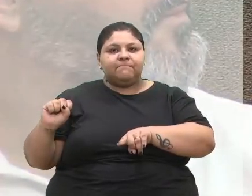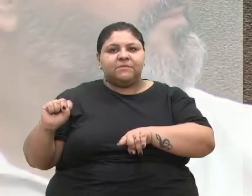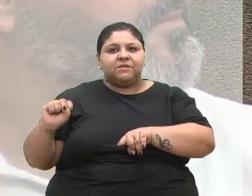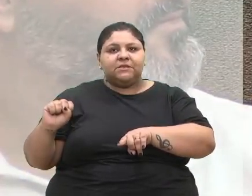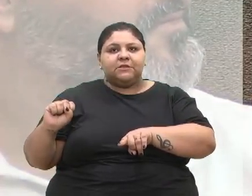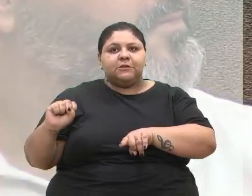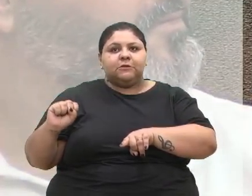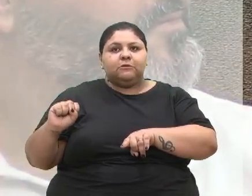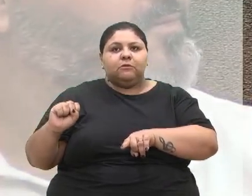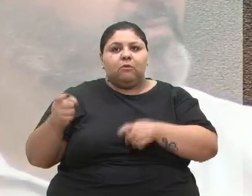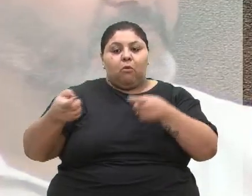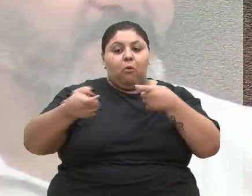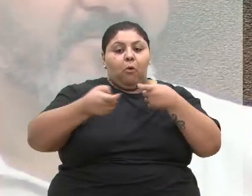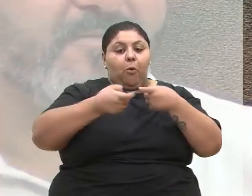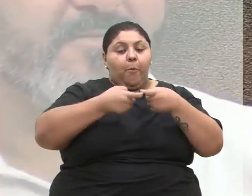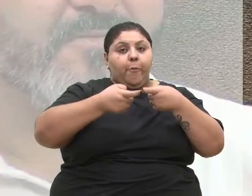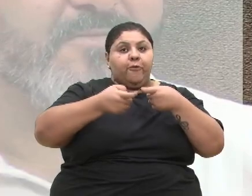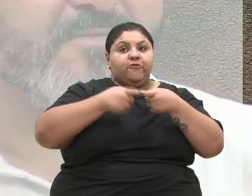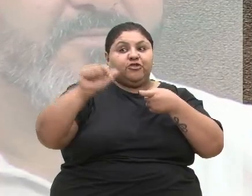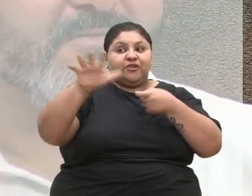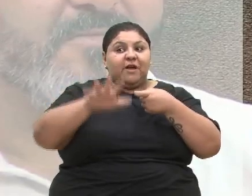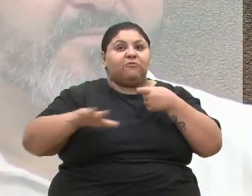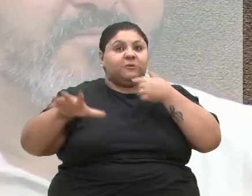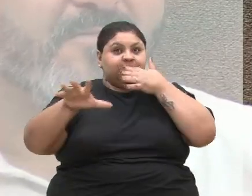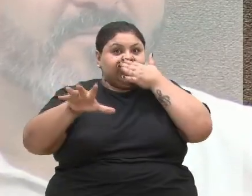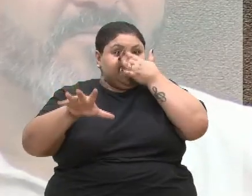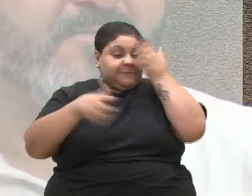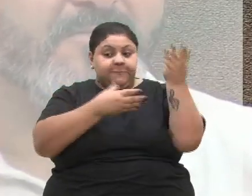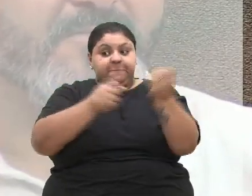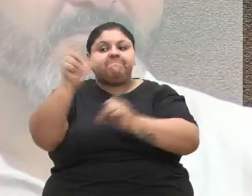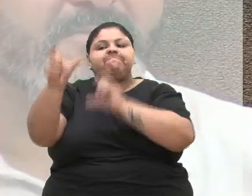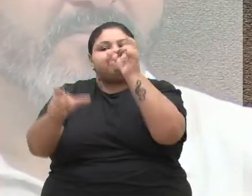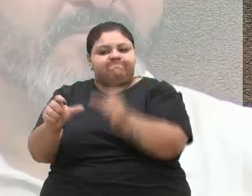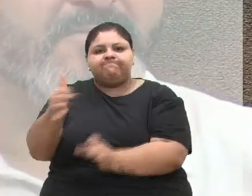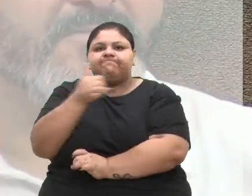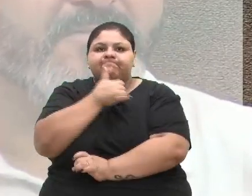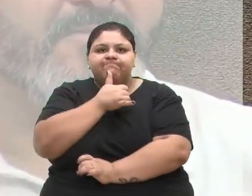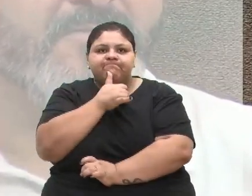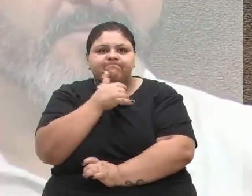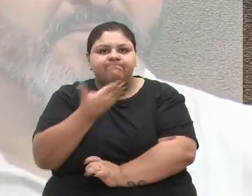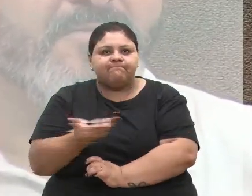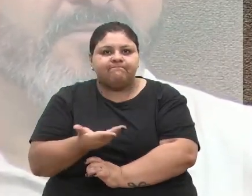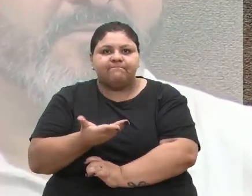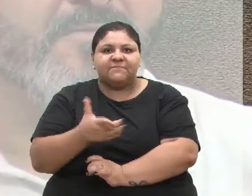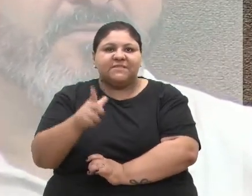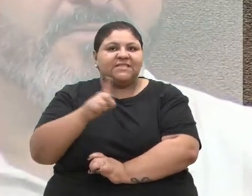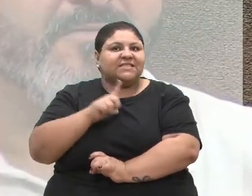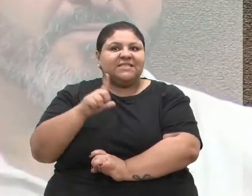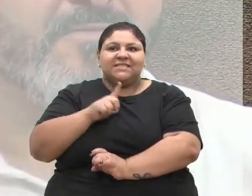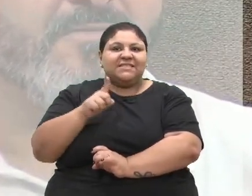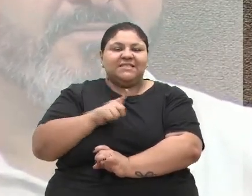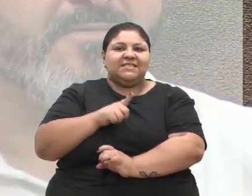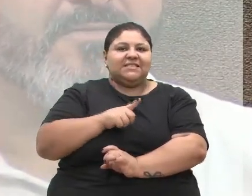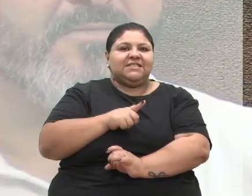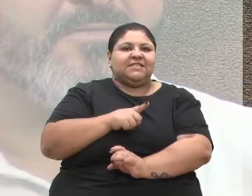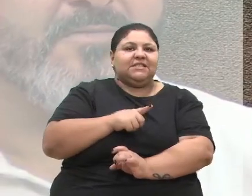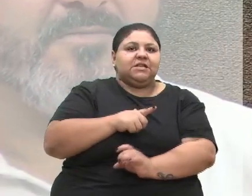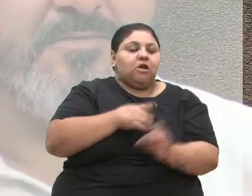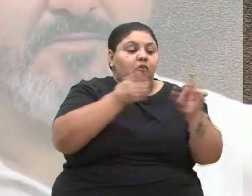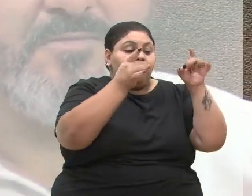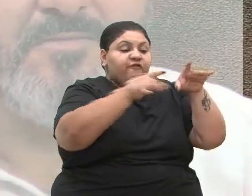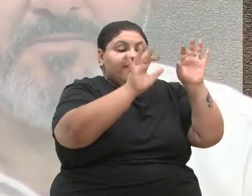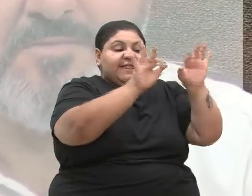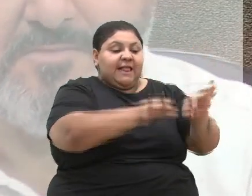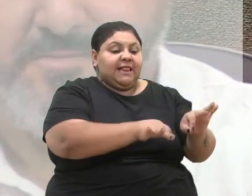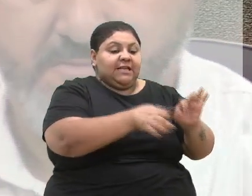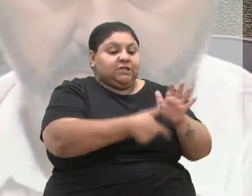clínico geral. Uma parte, vereador. Muitas pessoas, infelizmente, não desmarcam antecipadamente